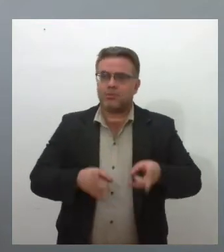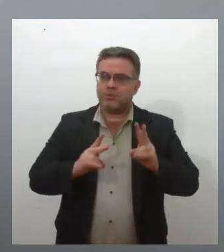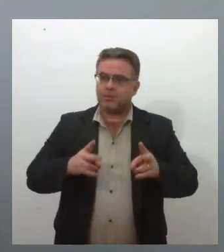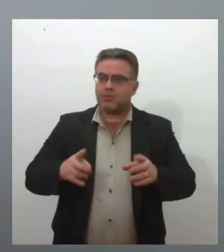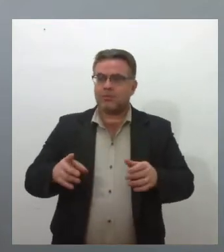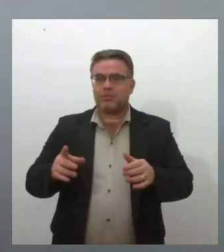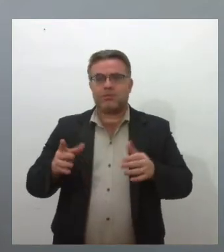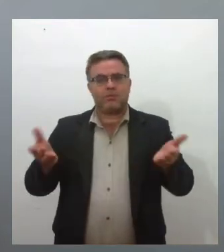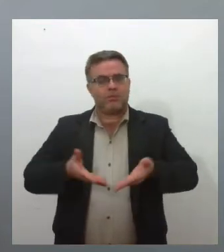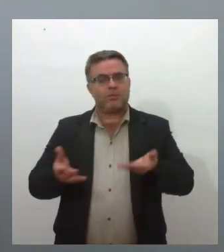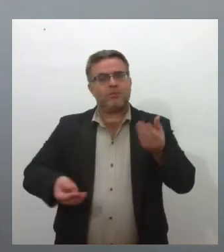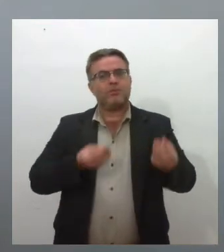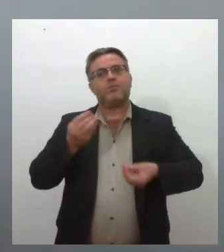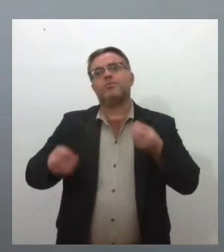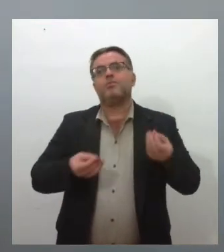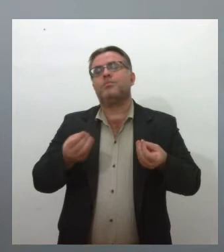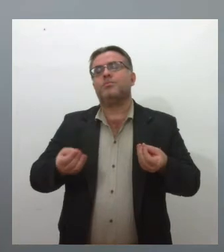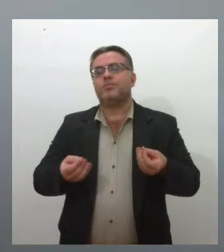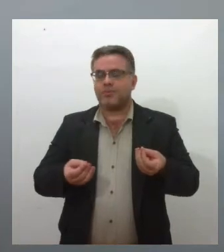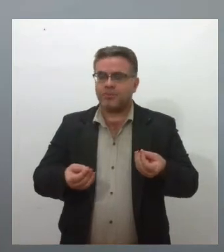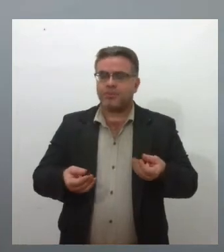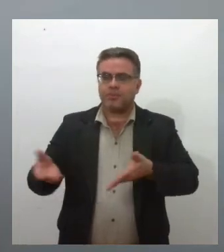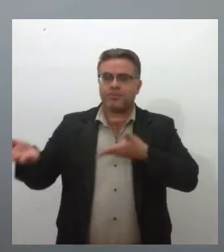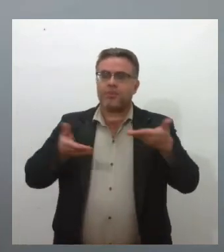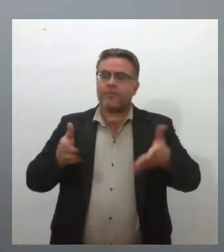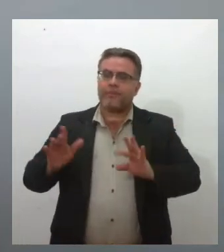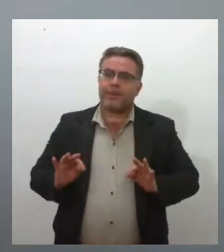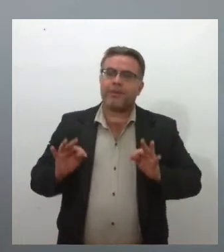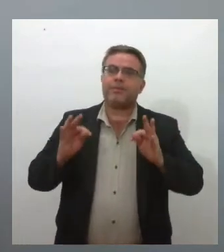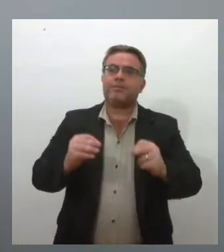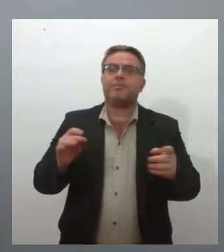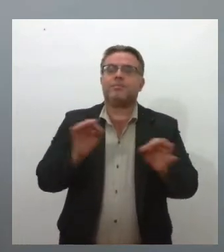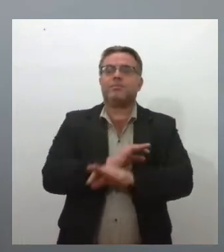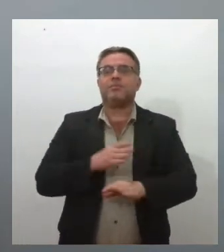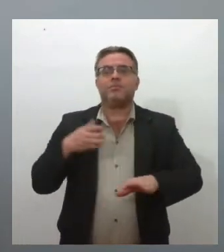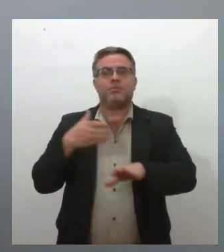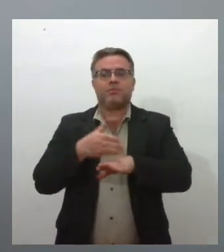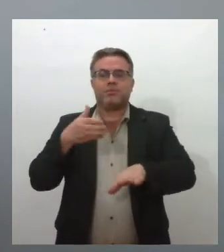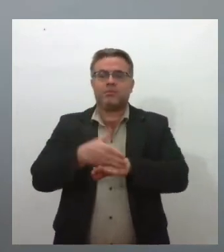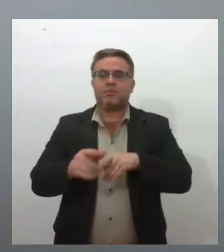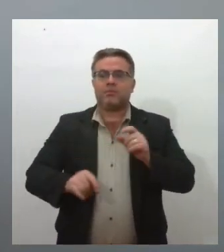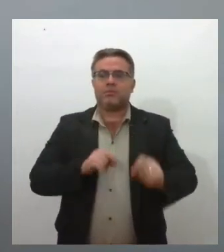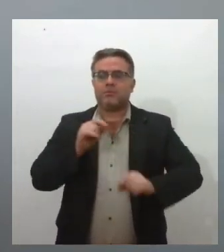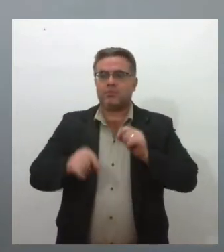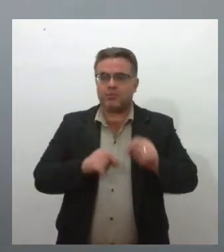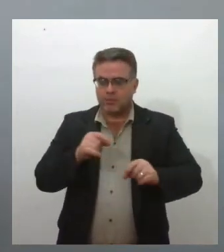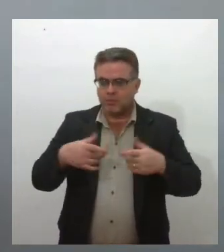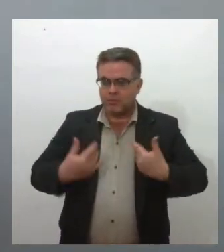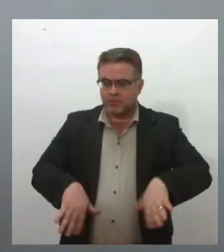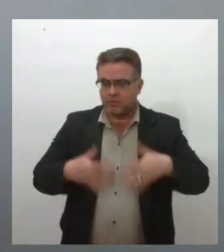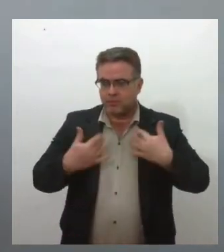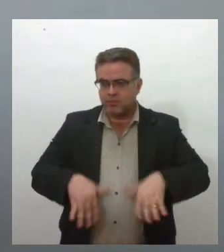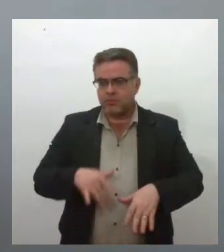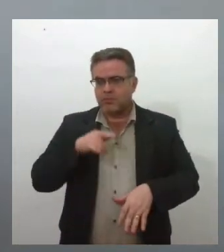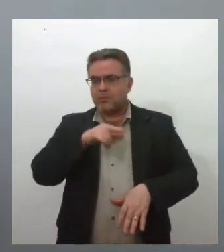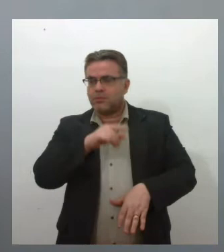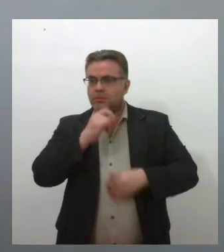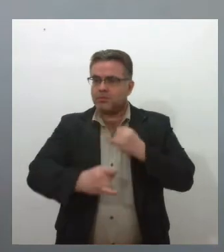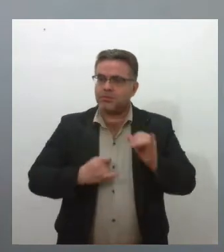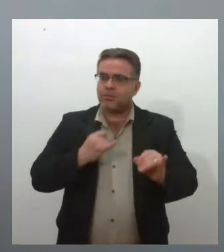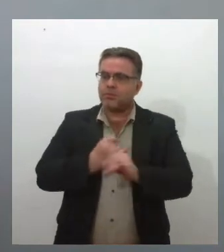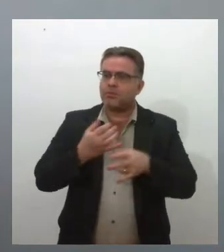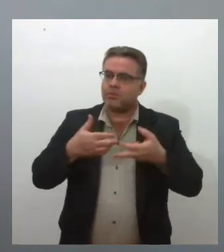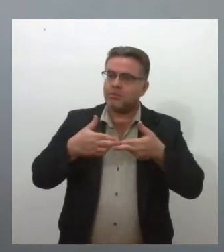primeiro momento, para receber os contribuintes e navegar na página da Receita na internet para